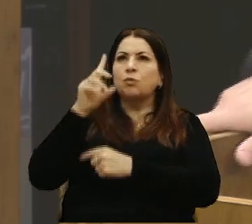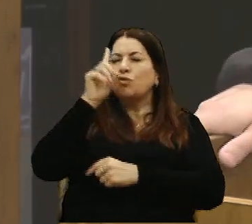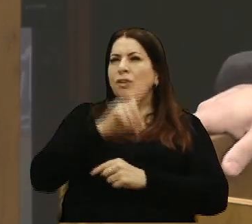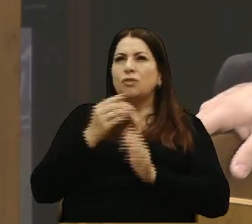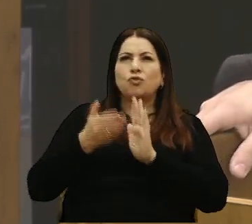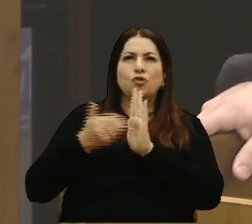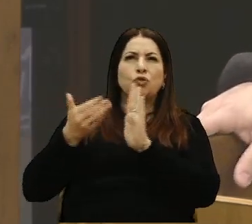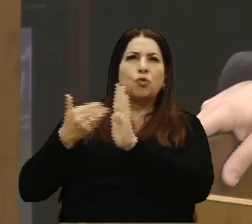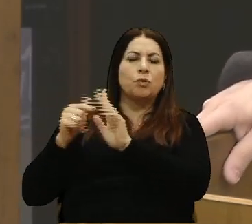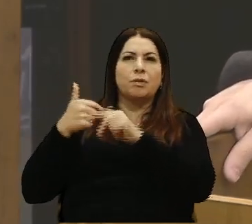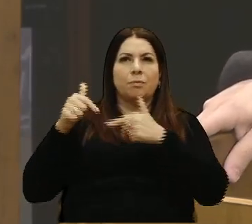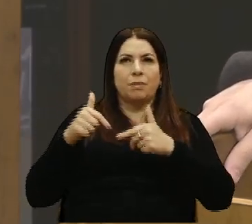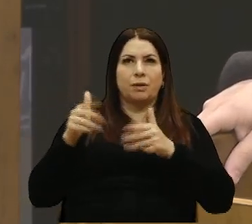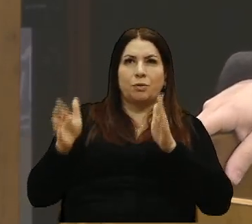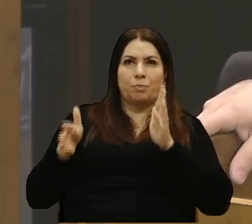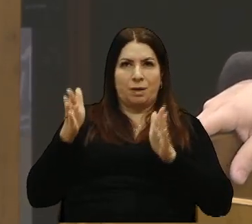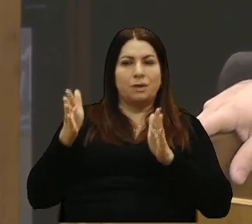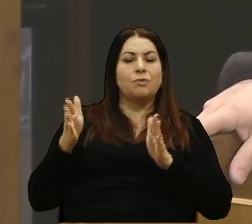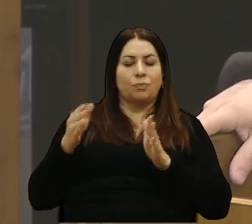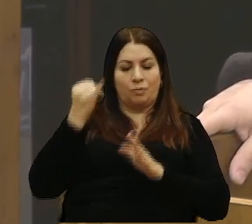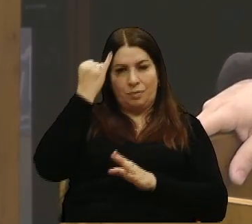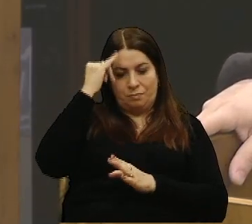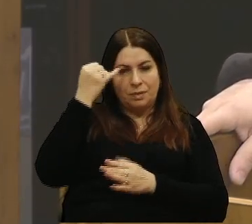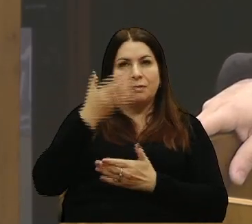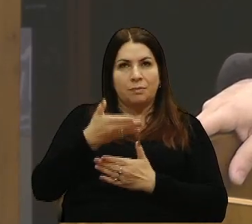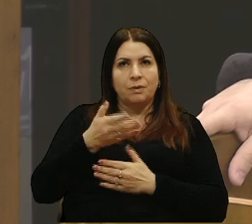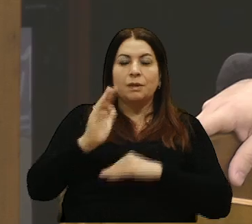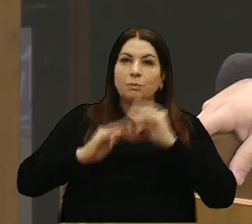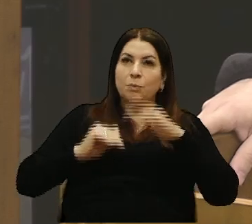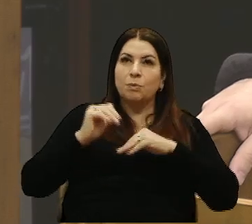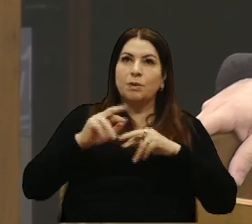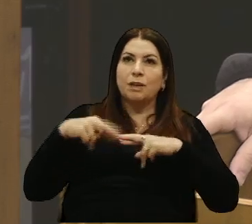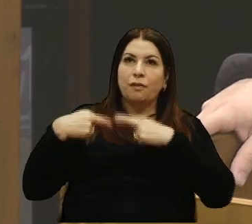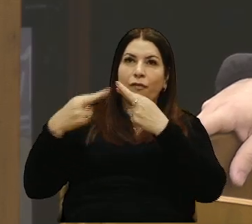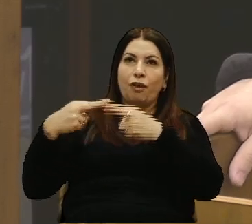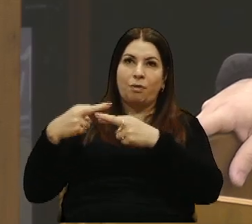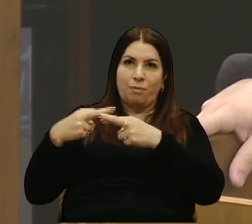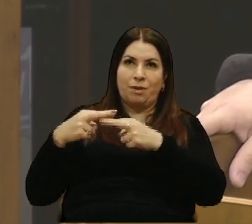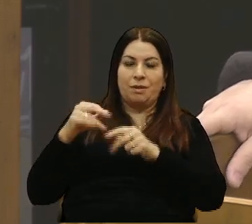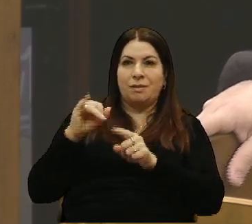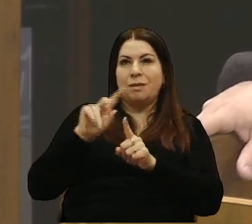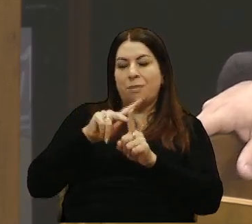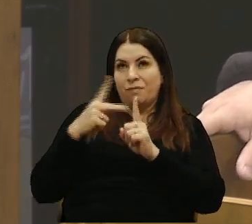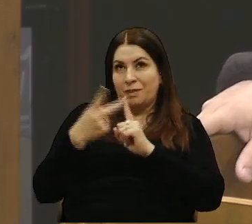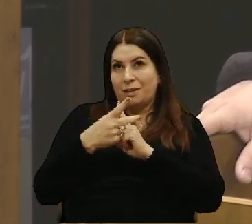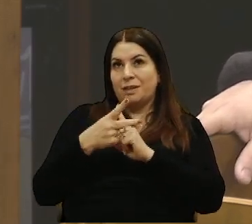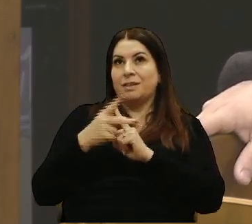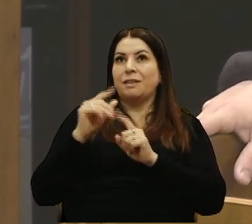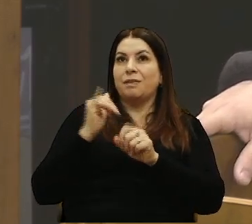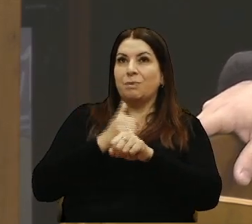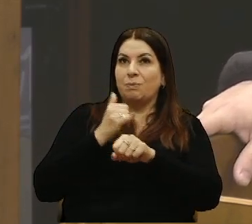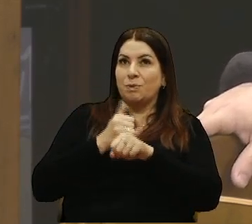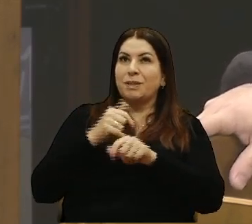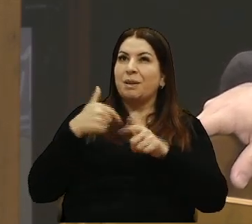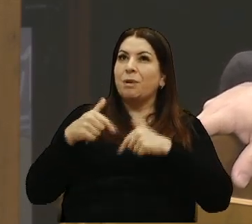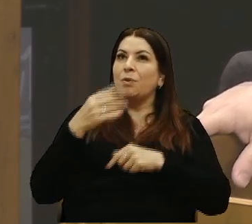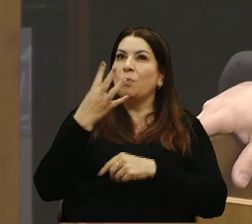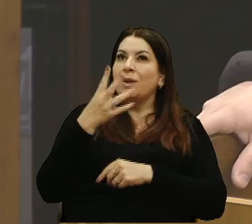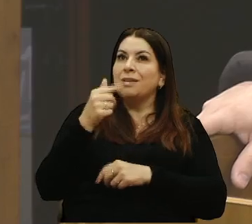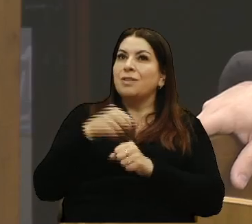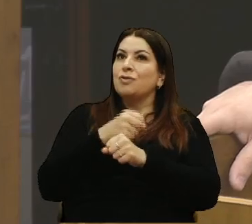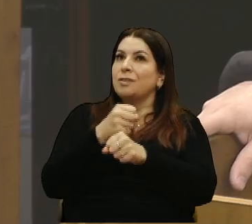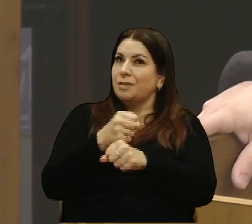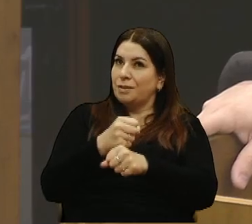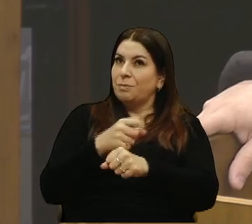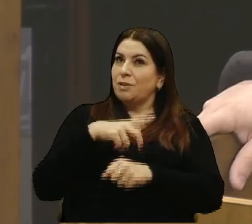dos trabalhadores no último período, Zé D'Ambrosio, que implementou reforma da Previdência, que faz um trabalhador metalúrgico trabalhar 47 anos para